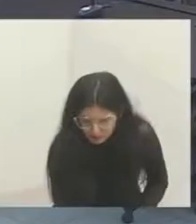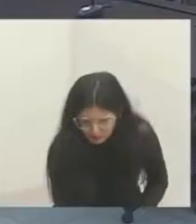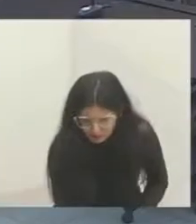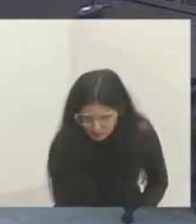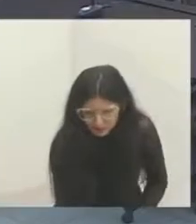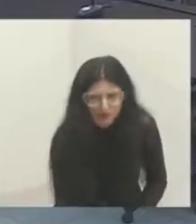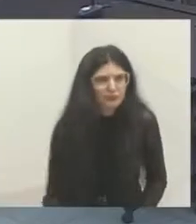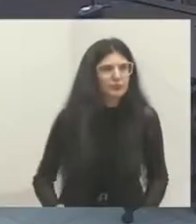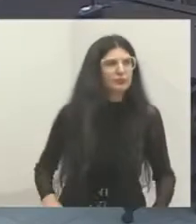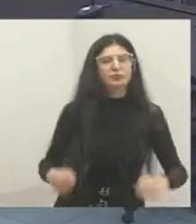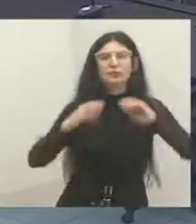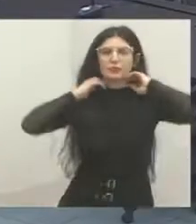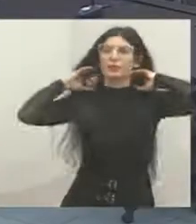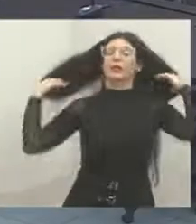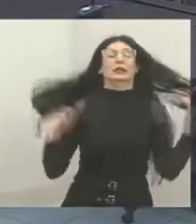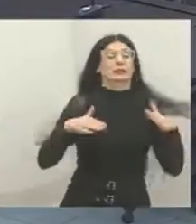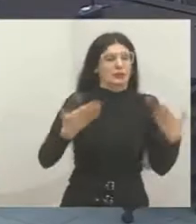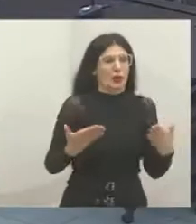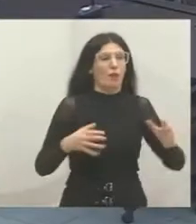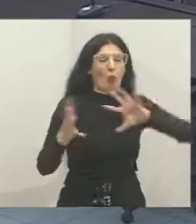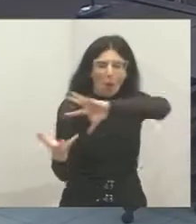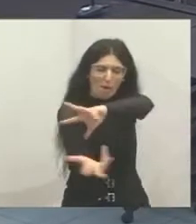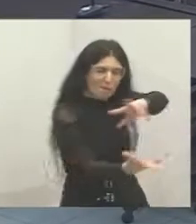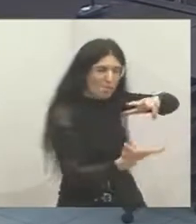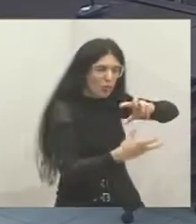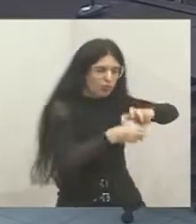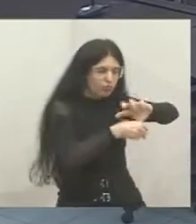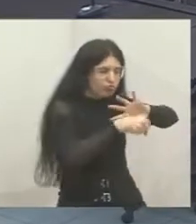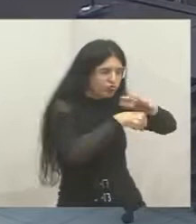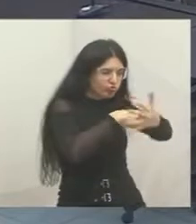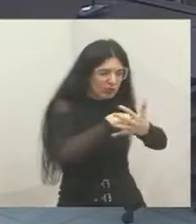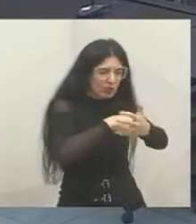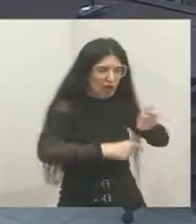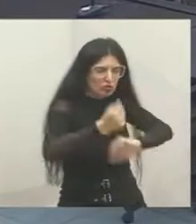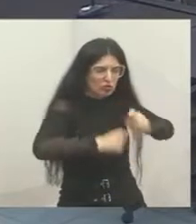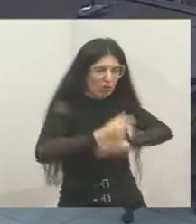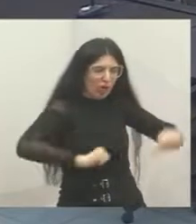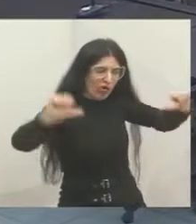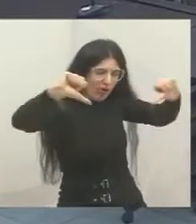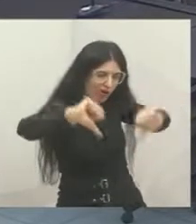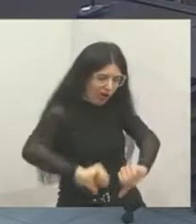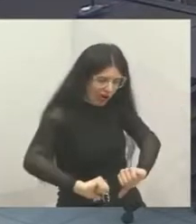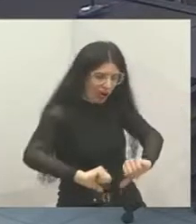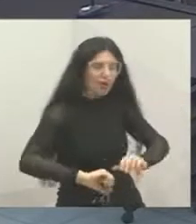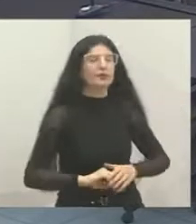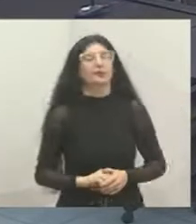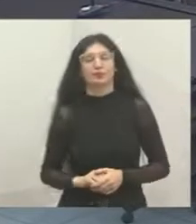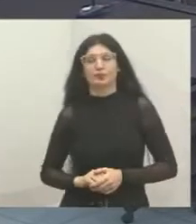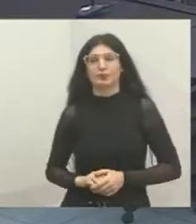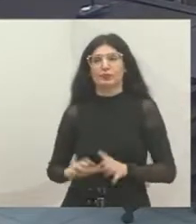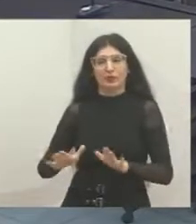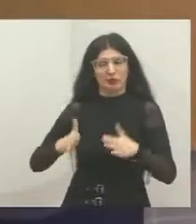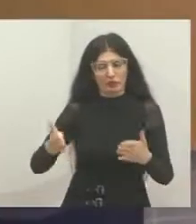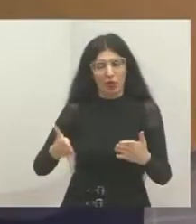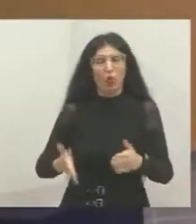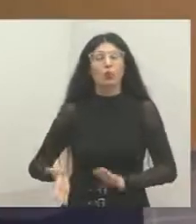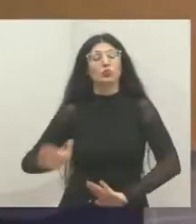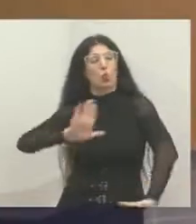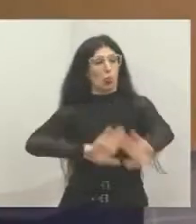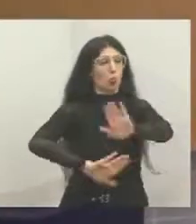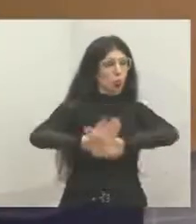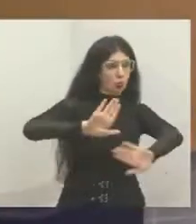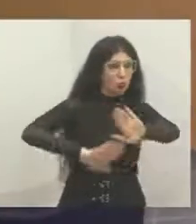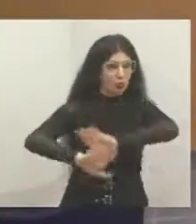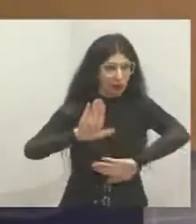que é a pandemia. Então aqui não está tendo simplesmente uma economia, está tendo uma prudência na hora de